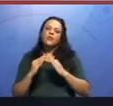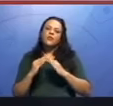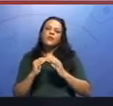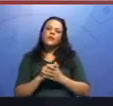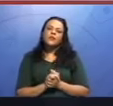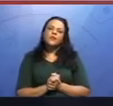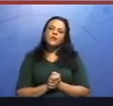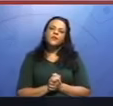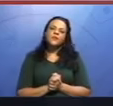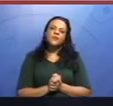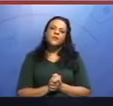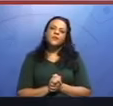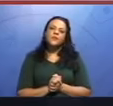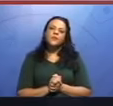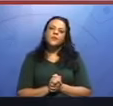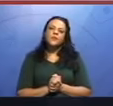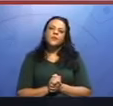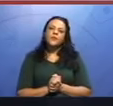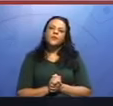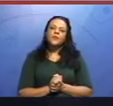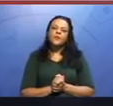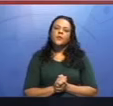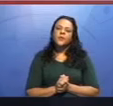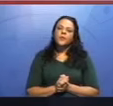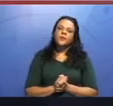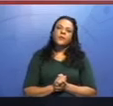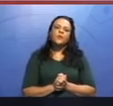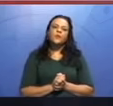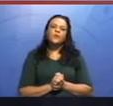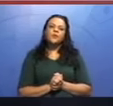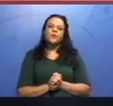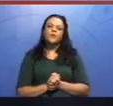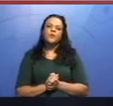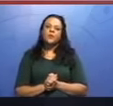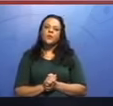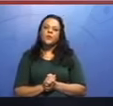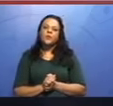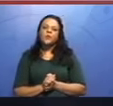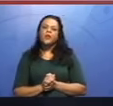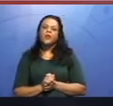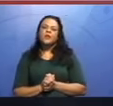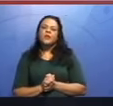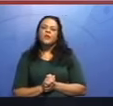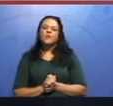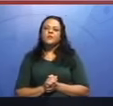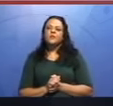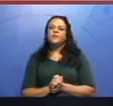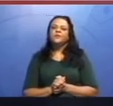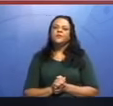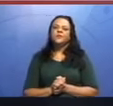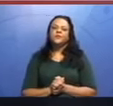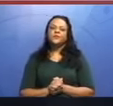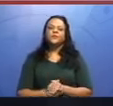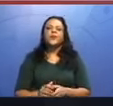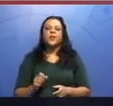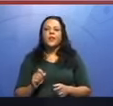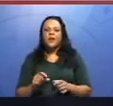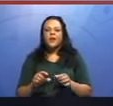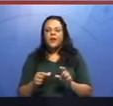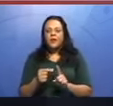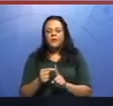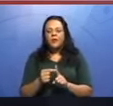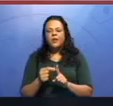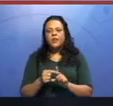aulas é insuficiente para que alguém tenha sucesso na vida escolar. A conjunção explicativa,